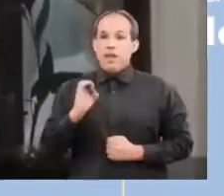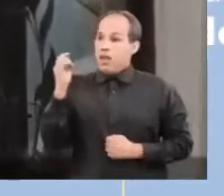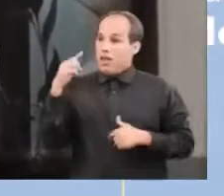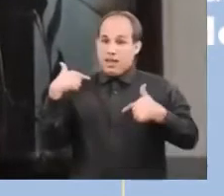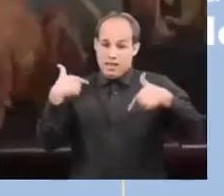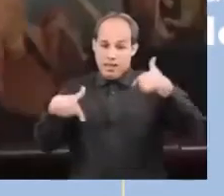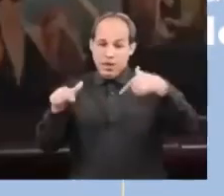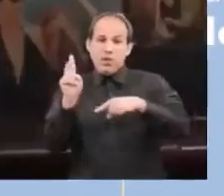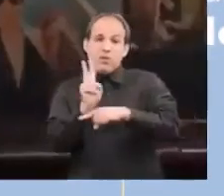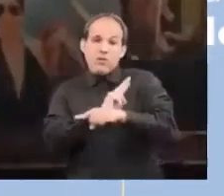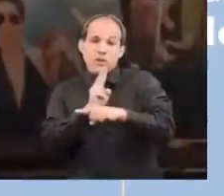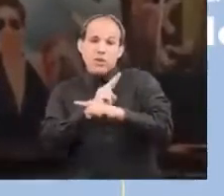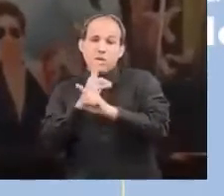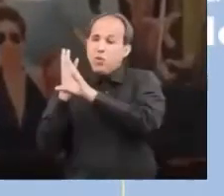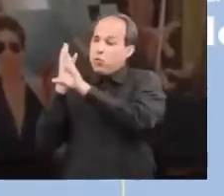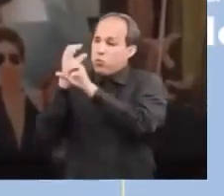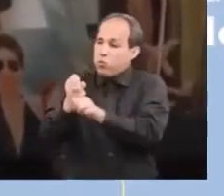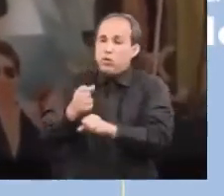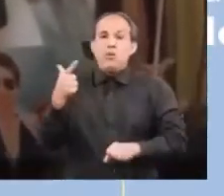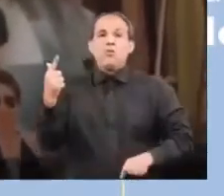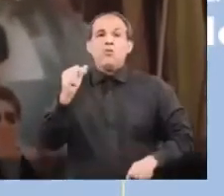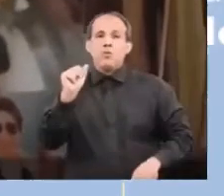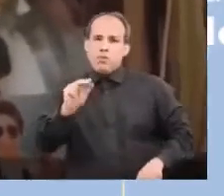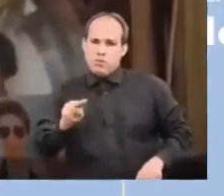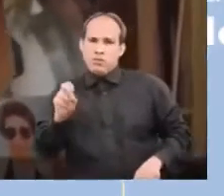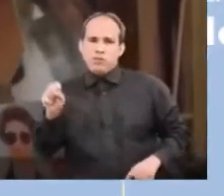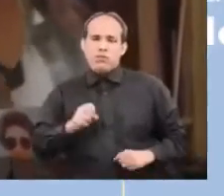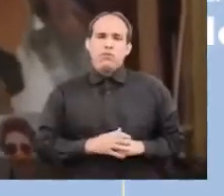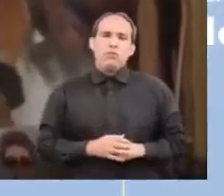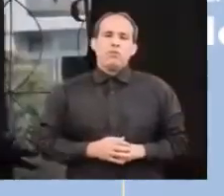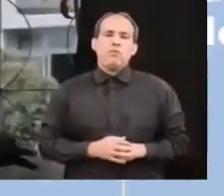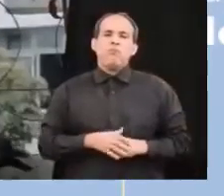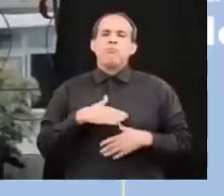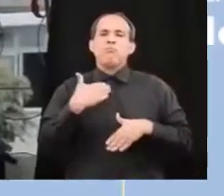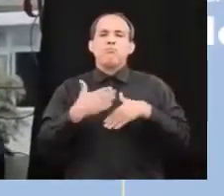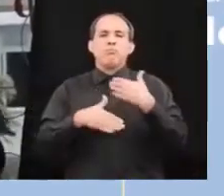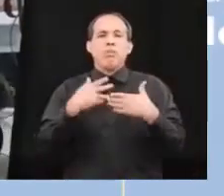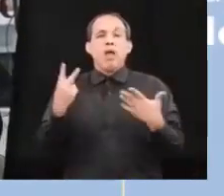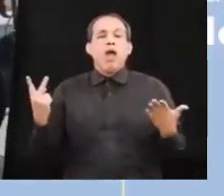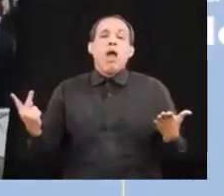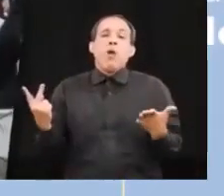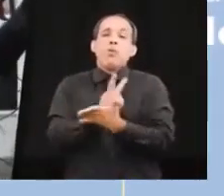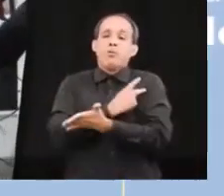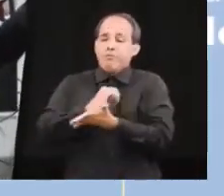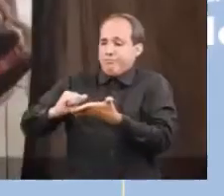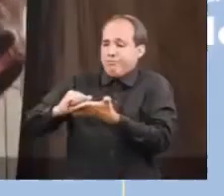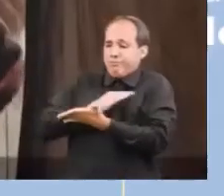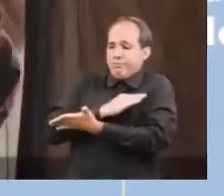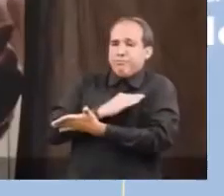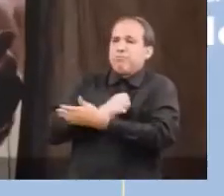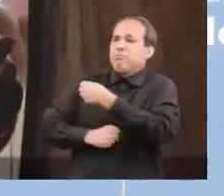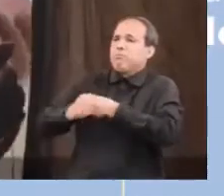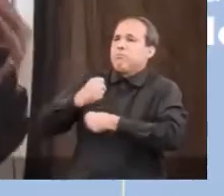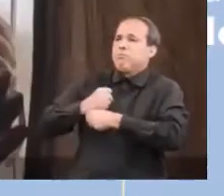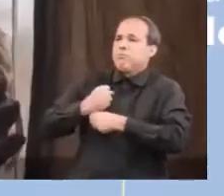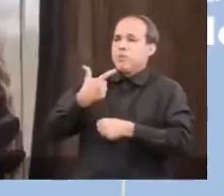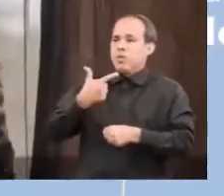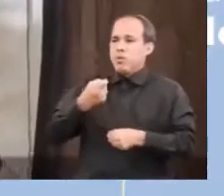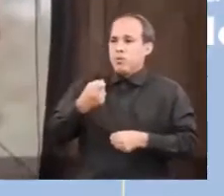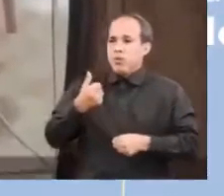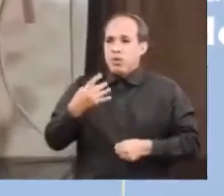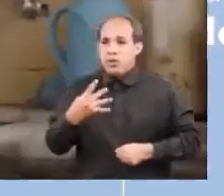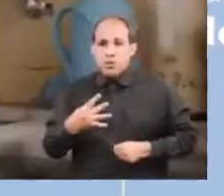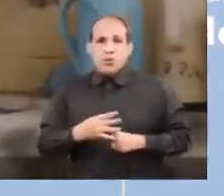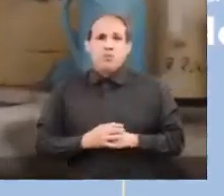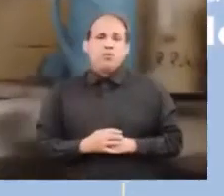Trabalhei de vigilante durante 22 anos e que então eu fiquei desempregada em